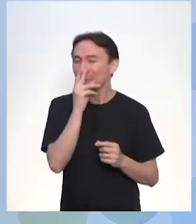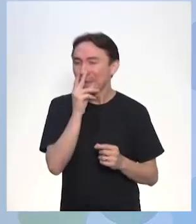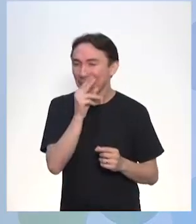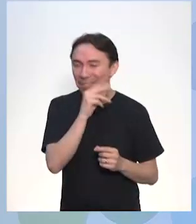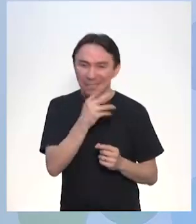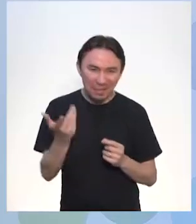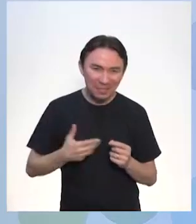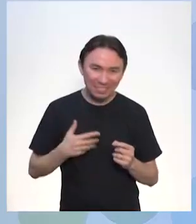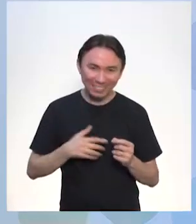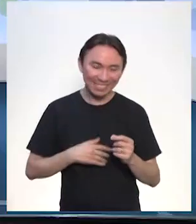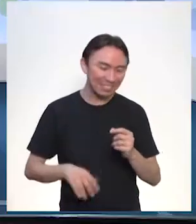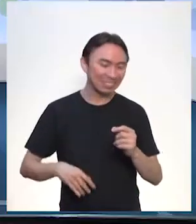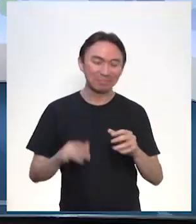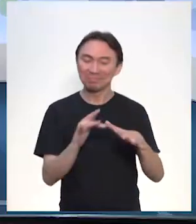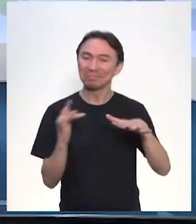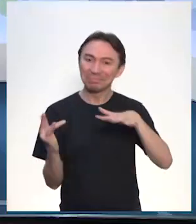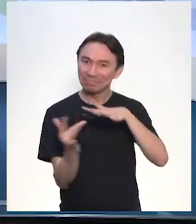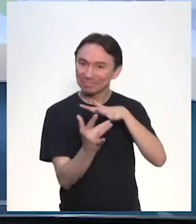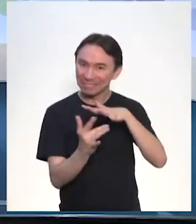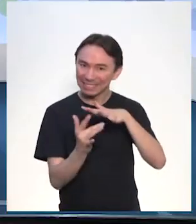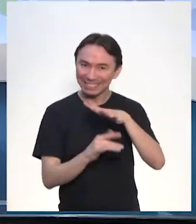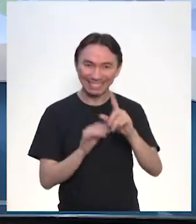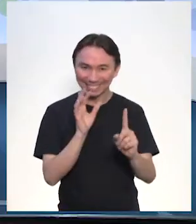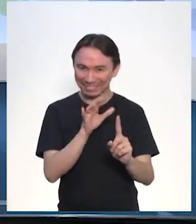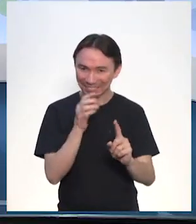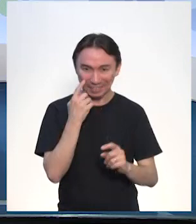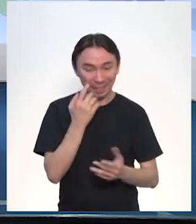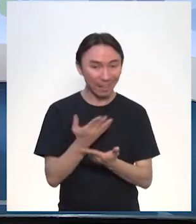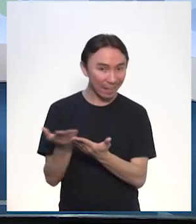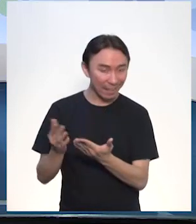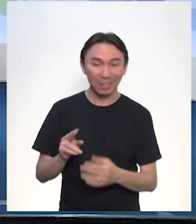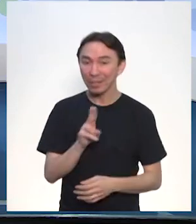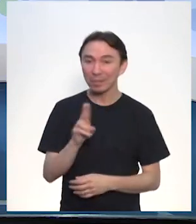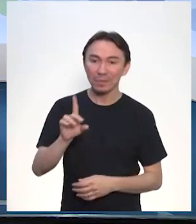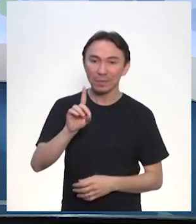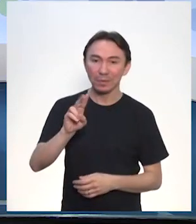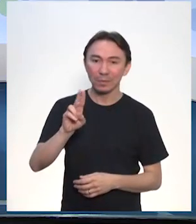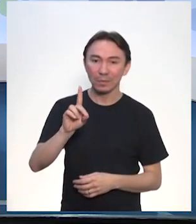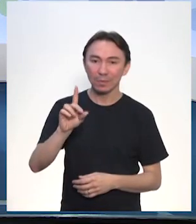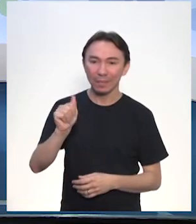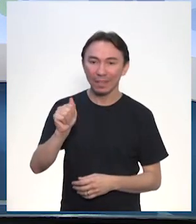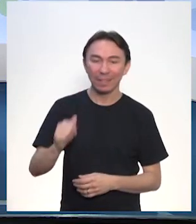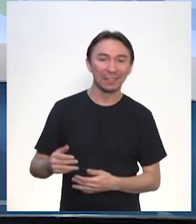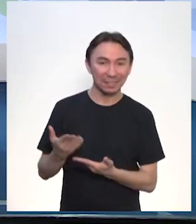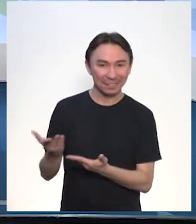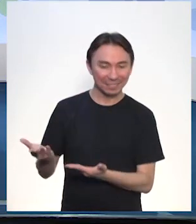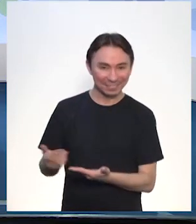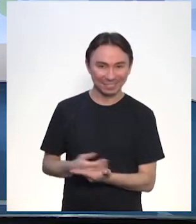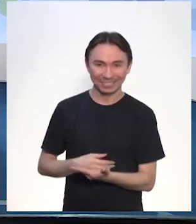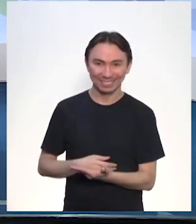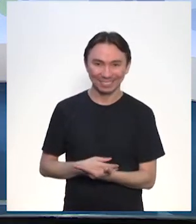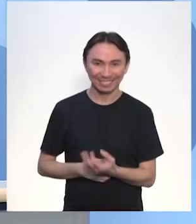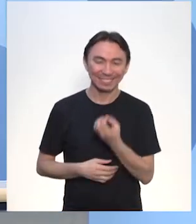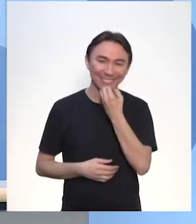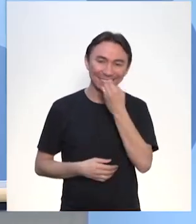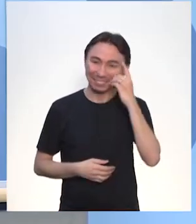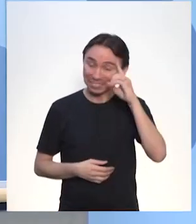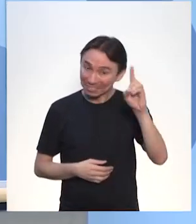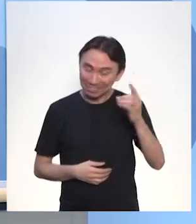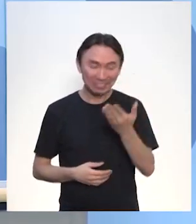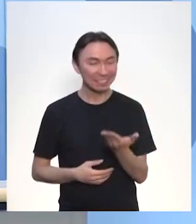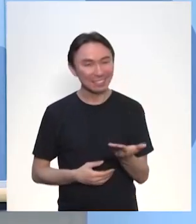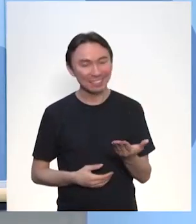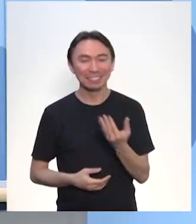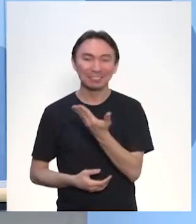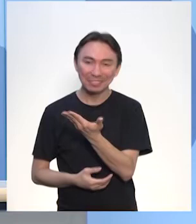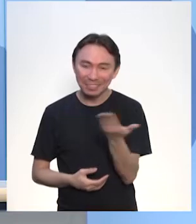Mídias, que é a Duda. Então, eu vou pedir para ela se apresentar aqui para a gente. Bom dia, Duda, tudo bem? Muito bom dia, Pro. Bom dia,